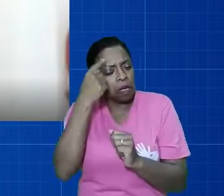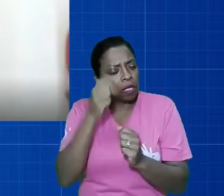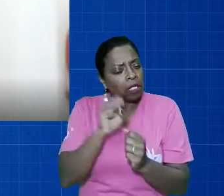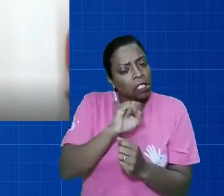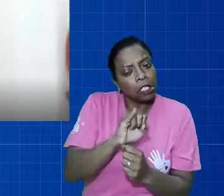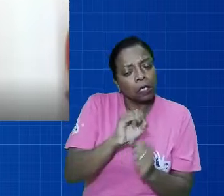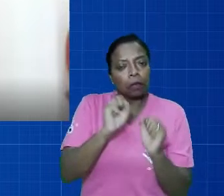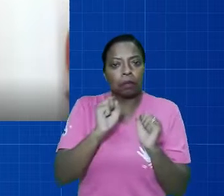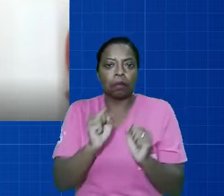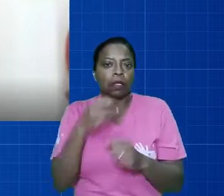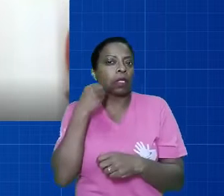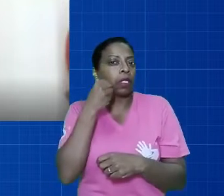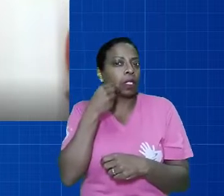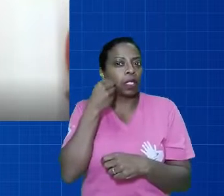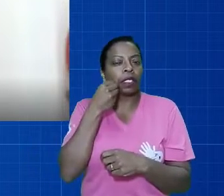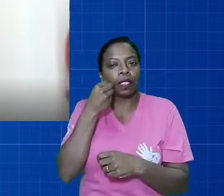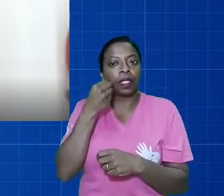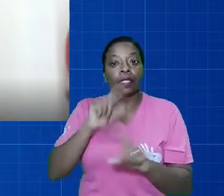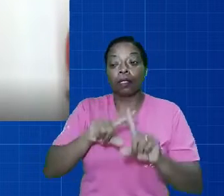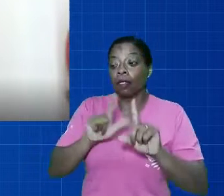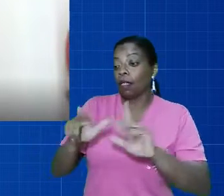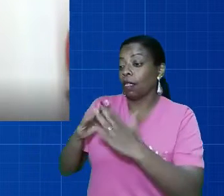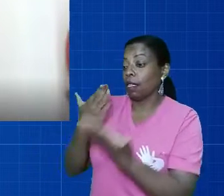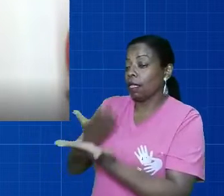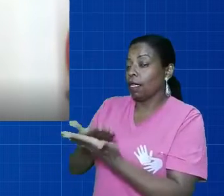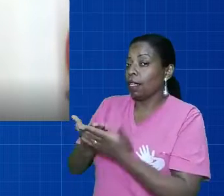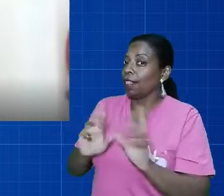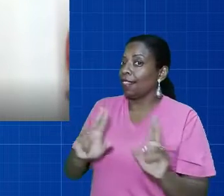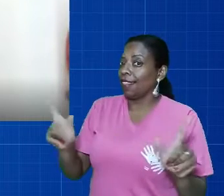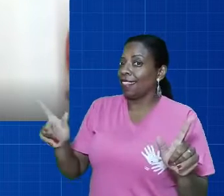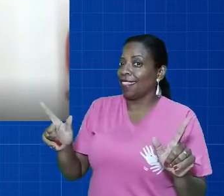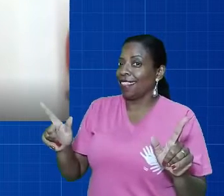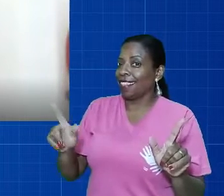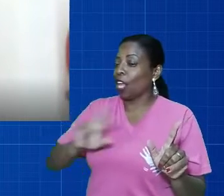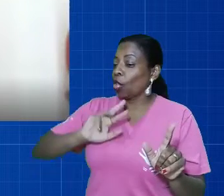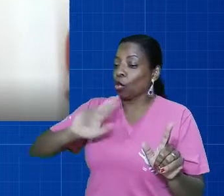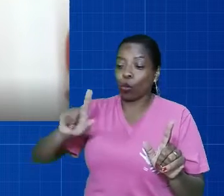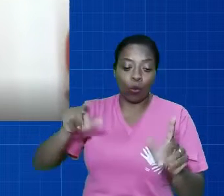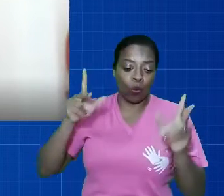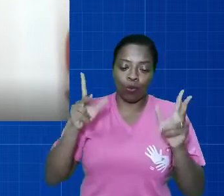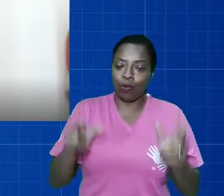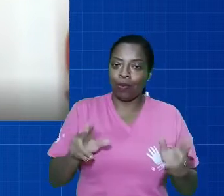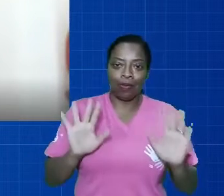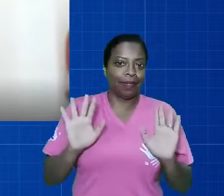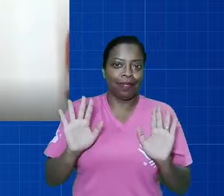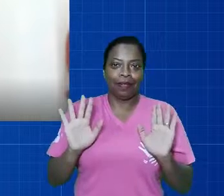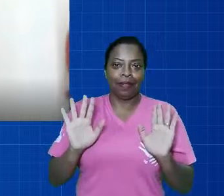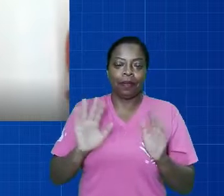escola. Uma outra questão também que vai surgir,